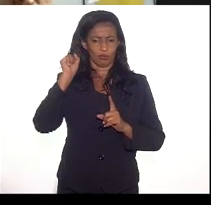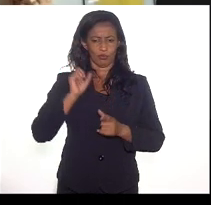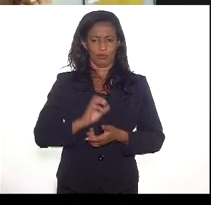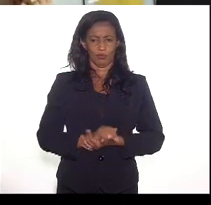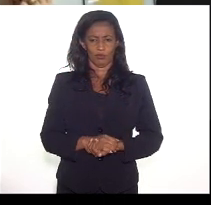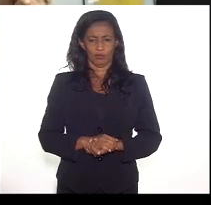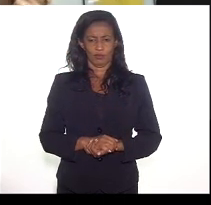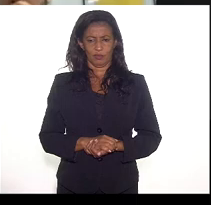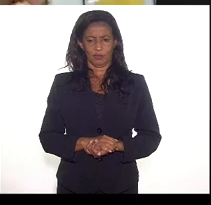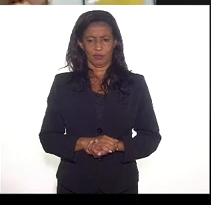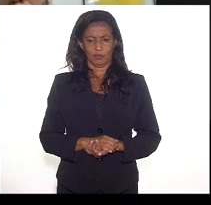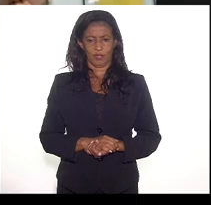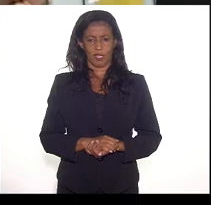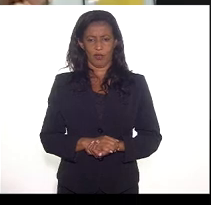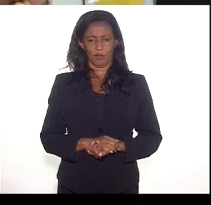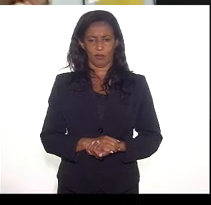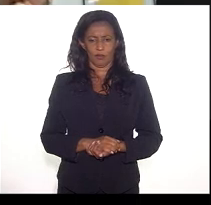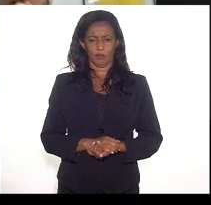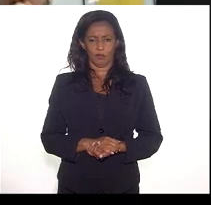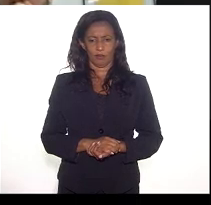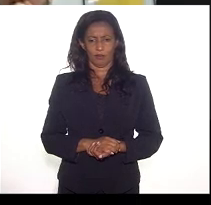Deputada Franciane Mota, está ouvindo, deputada?